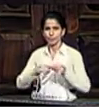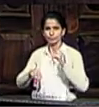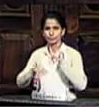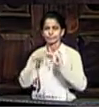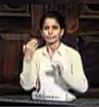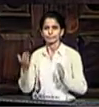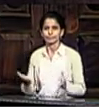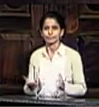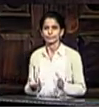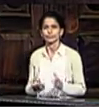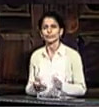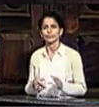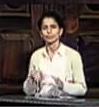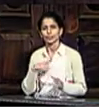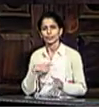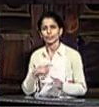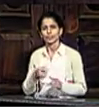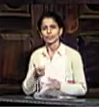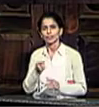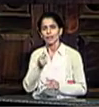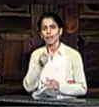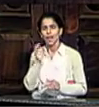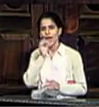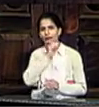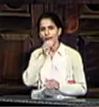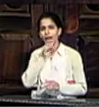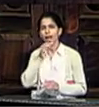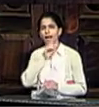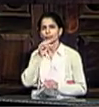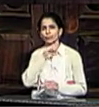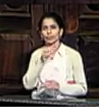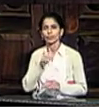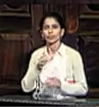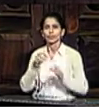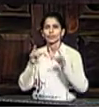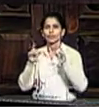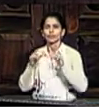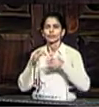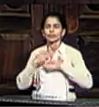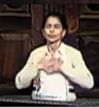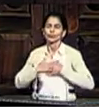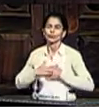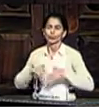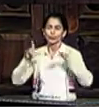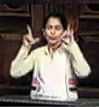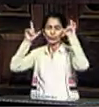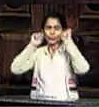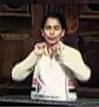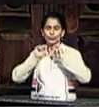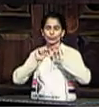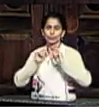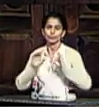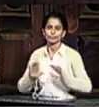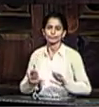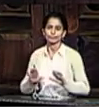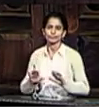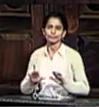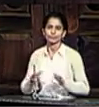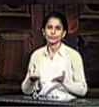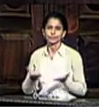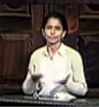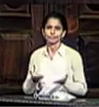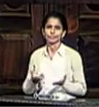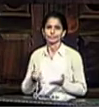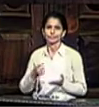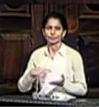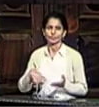num momento pequeno e imediato uma certa sensação de tranquilidade. Mas o que nós devemos,